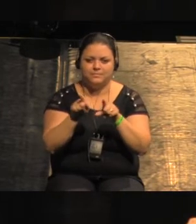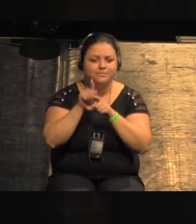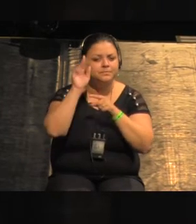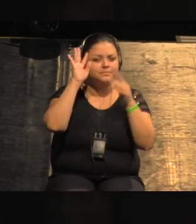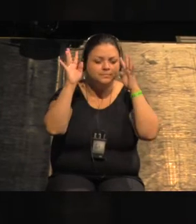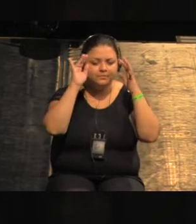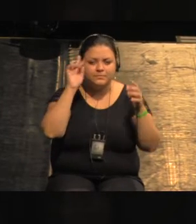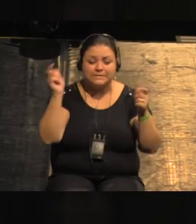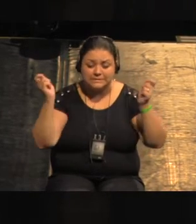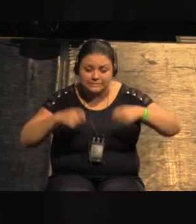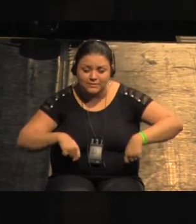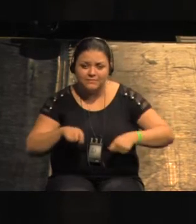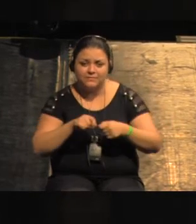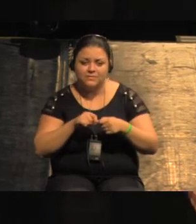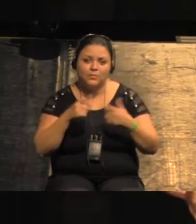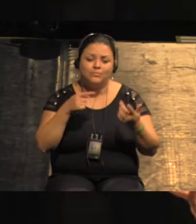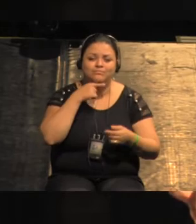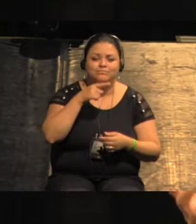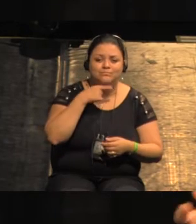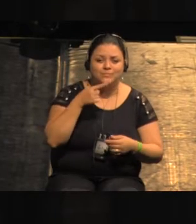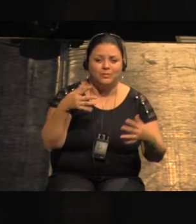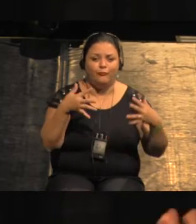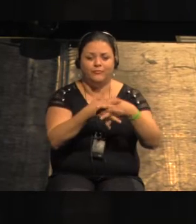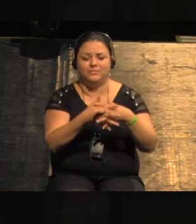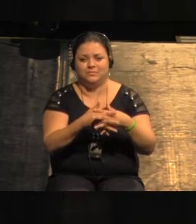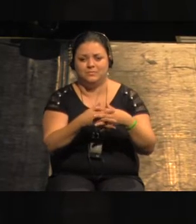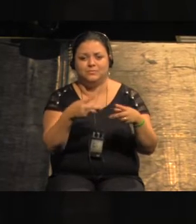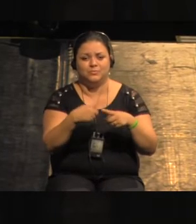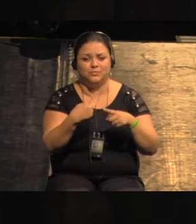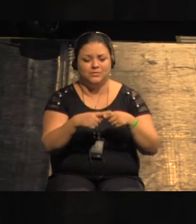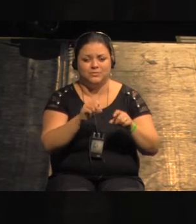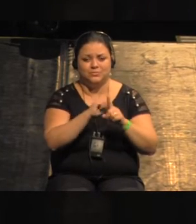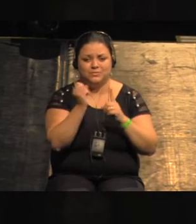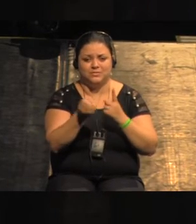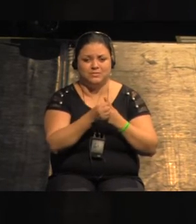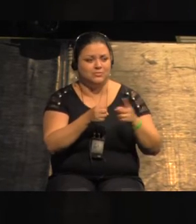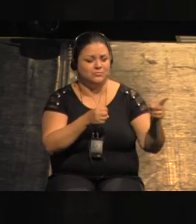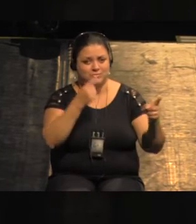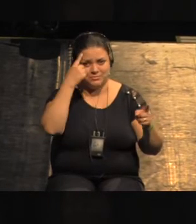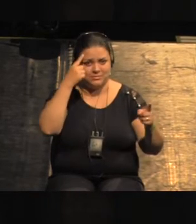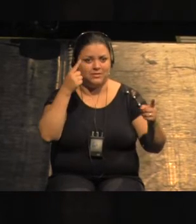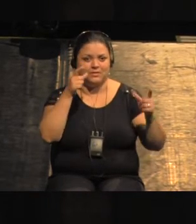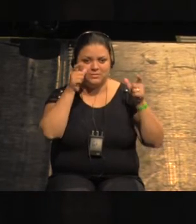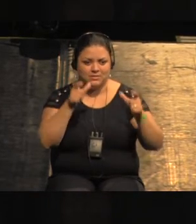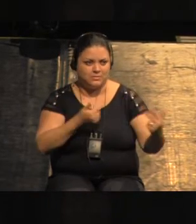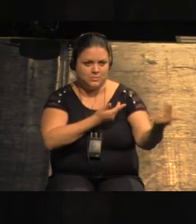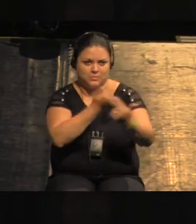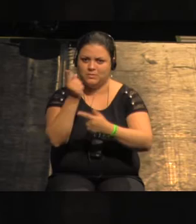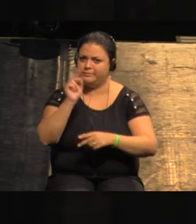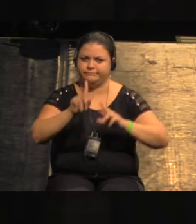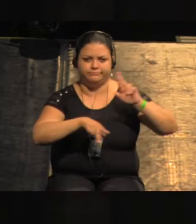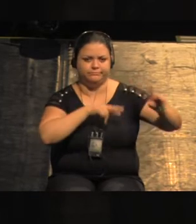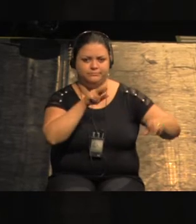mesmo tempo, você tem que pensar em o que é possível fazer e não ser control freak, porque a sociedade é muito dinâmica, os interesses são muito